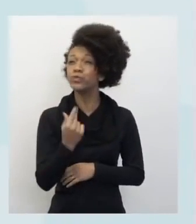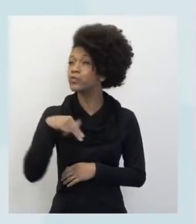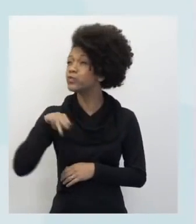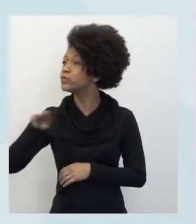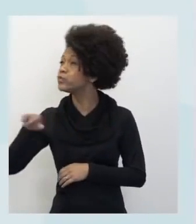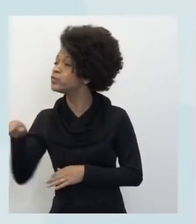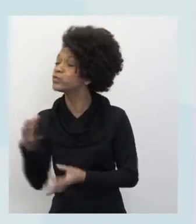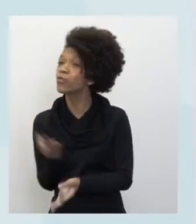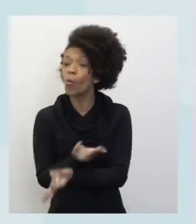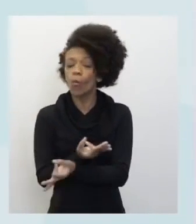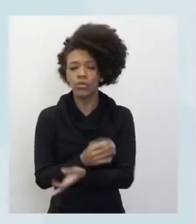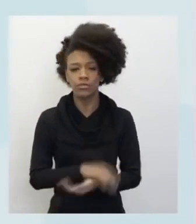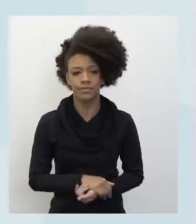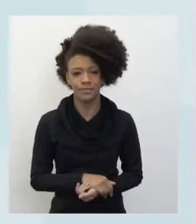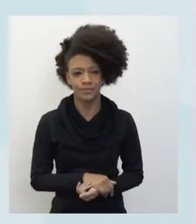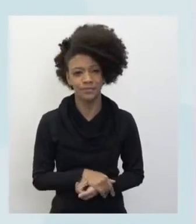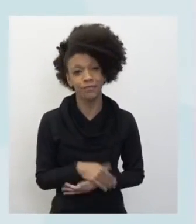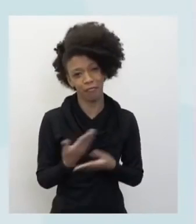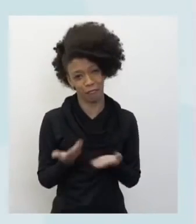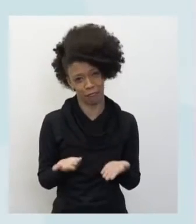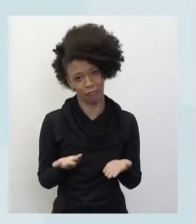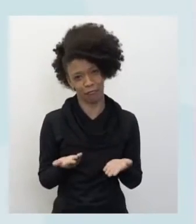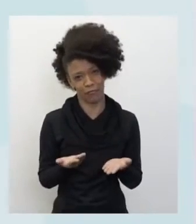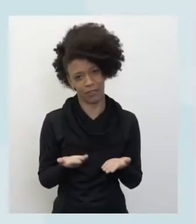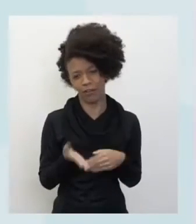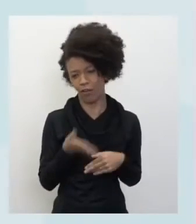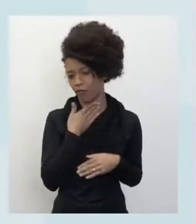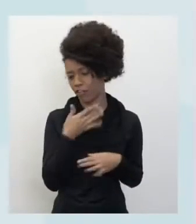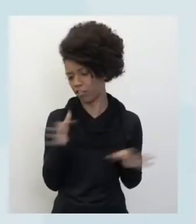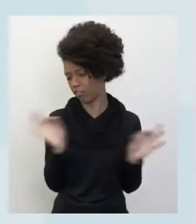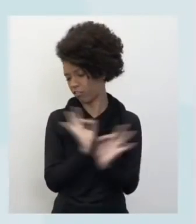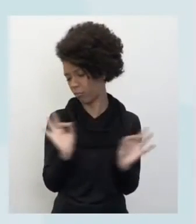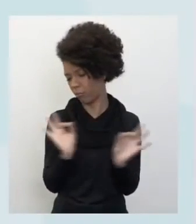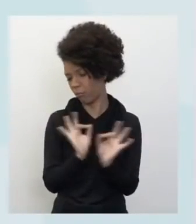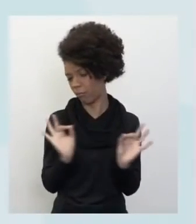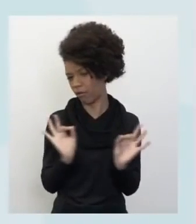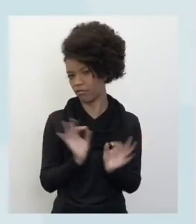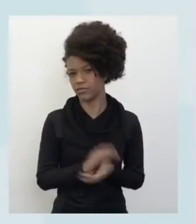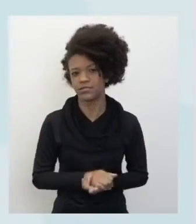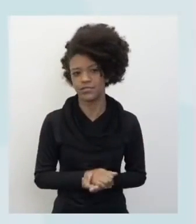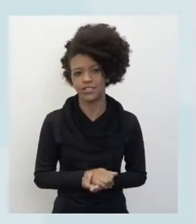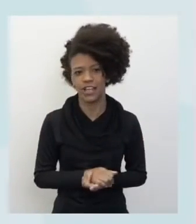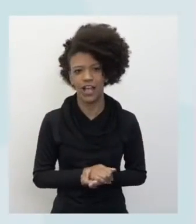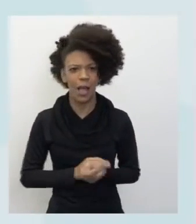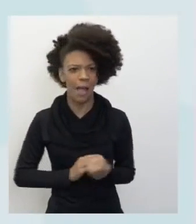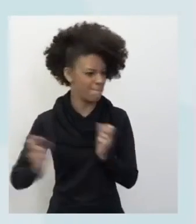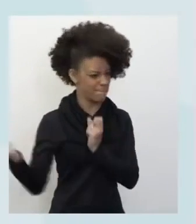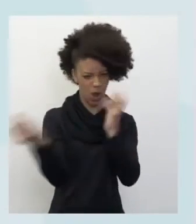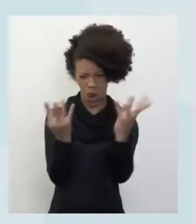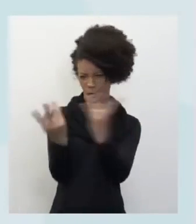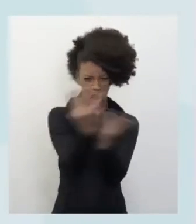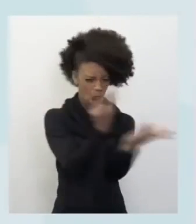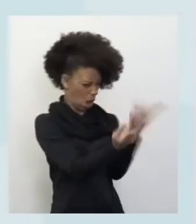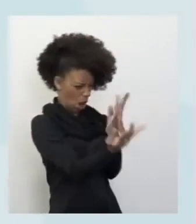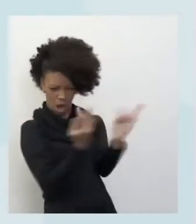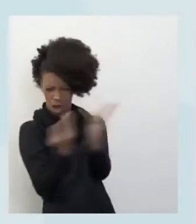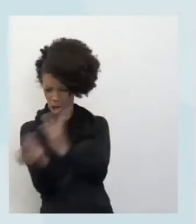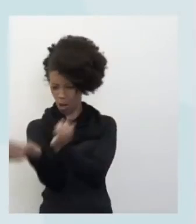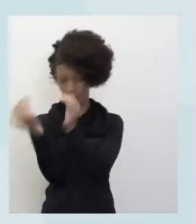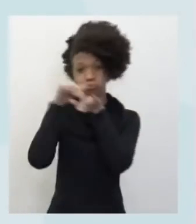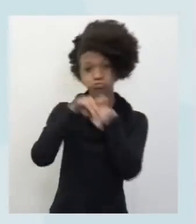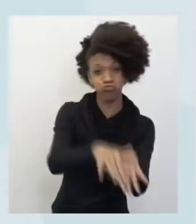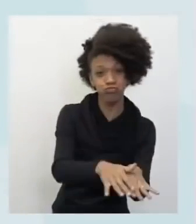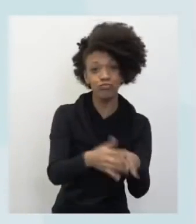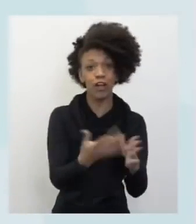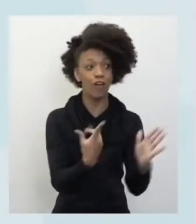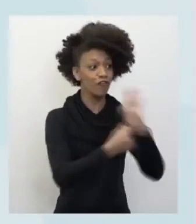diga-se de passagem, numa afinação digníssima. Foi um corre-corre. Alguns pescadores fugiram para